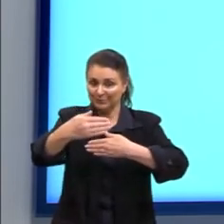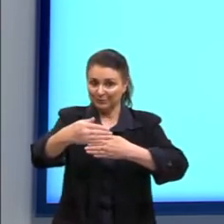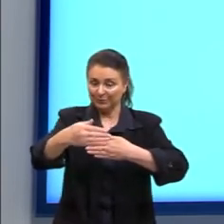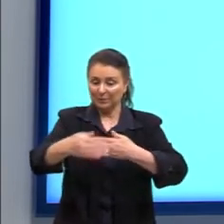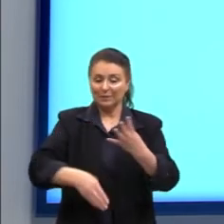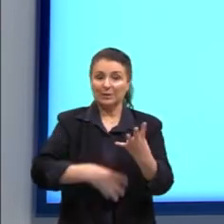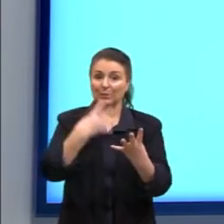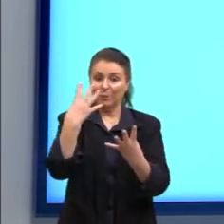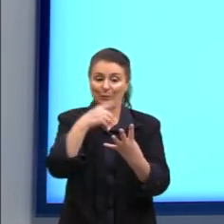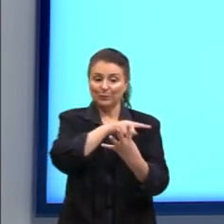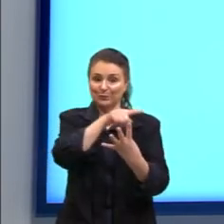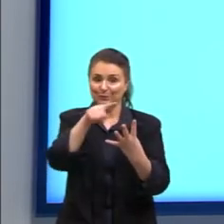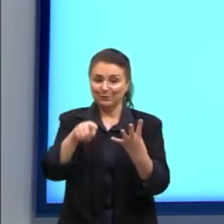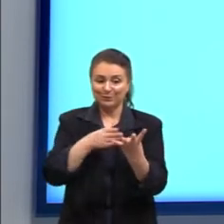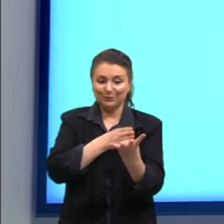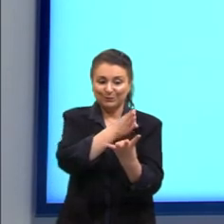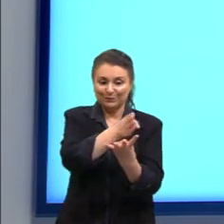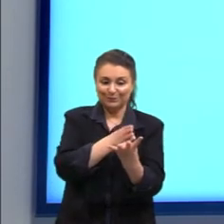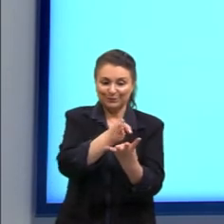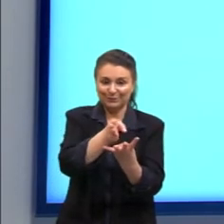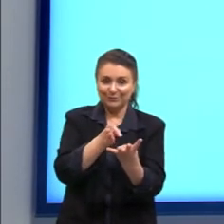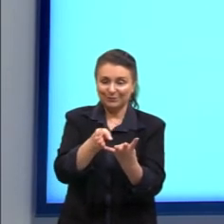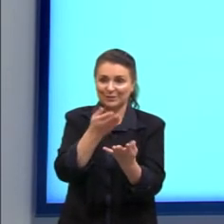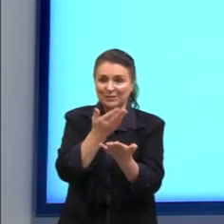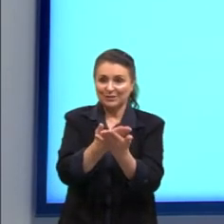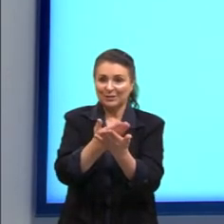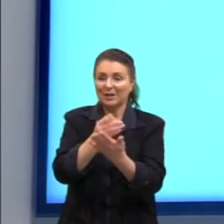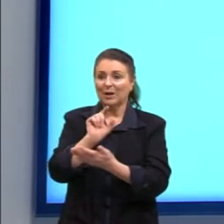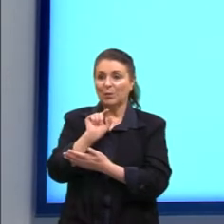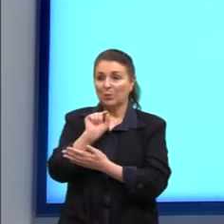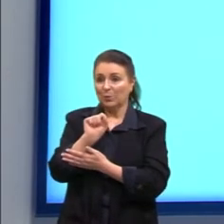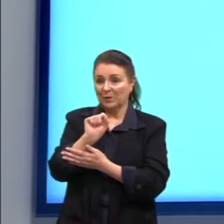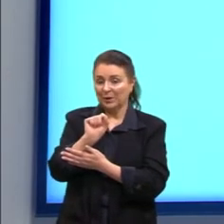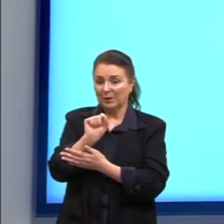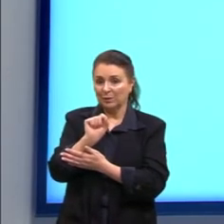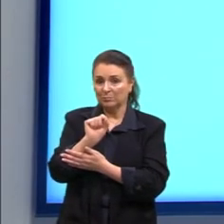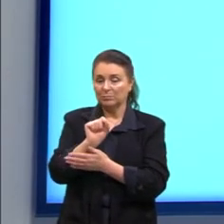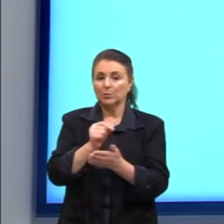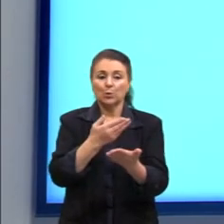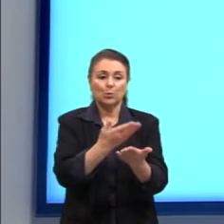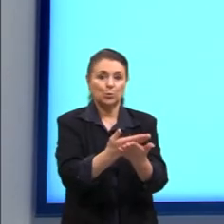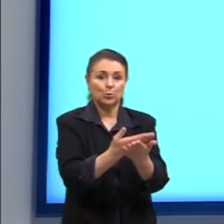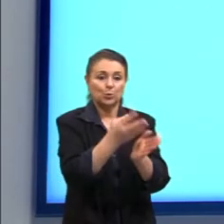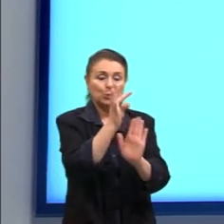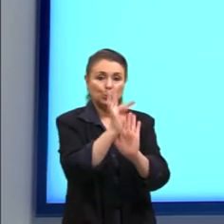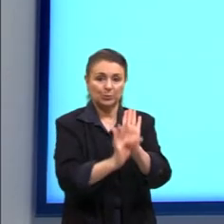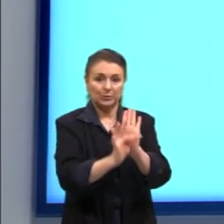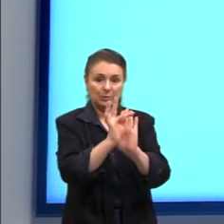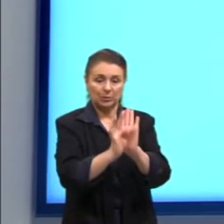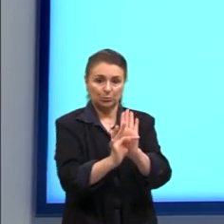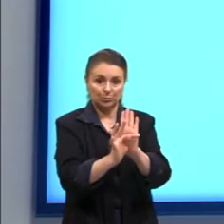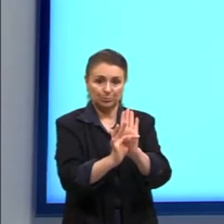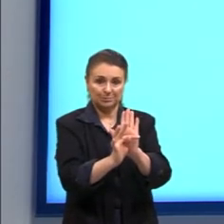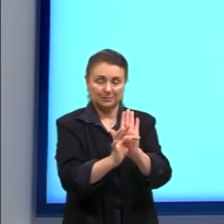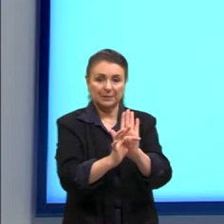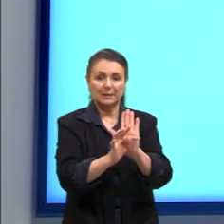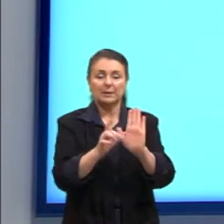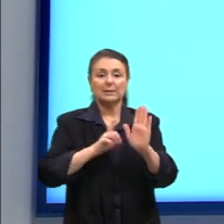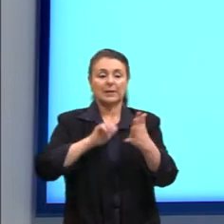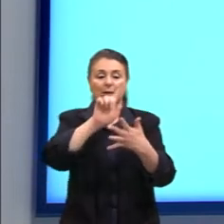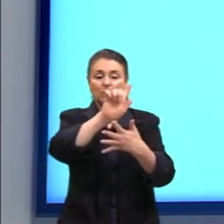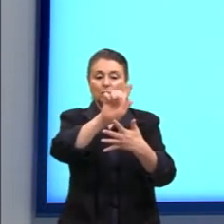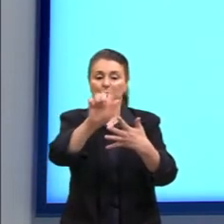grandes eixos que a gente vai estudar, que são eles: o estudo do texto, formado aí pelos